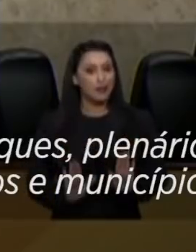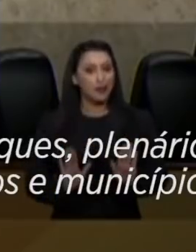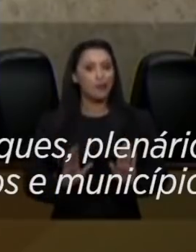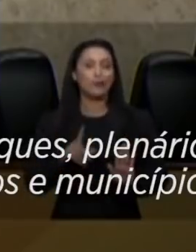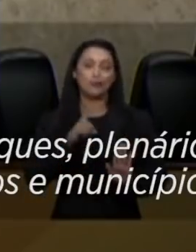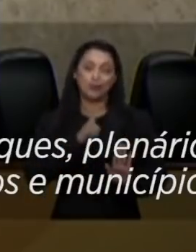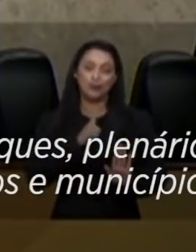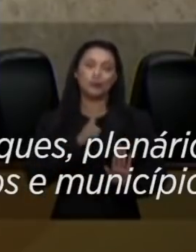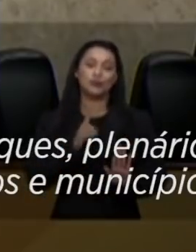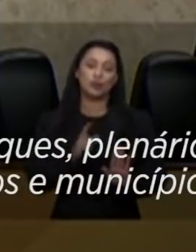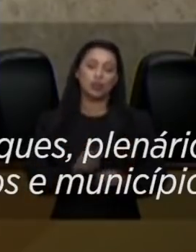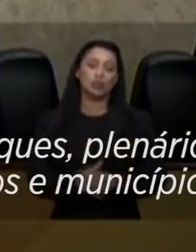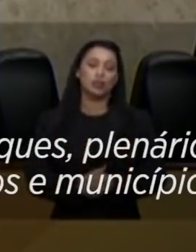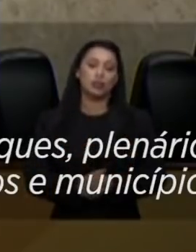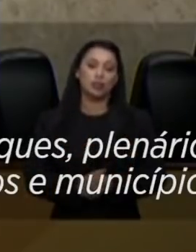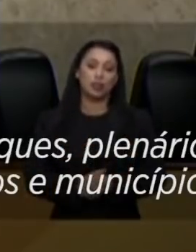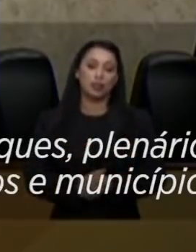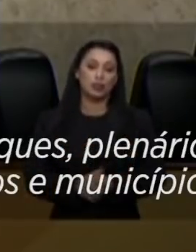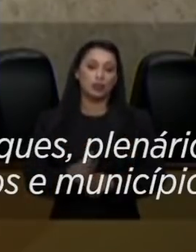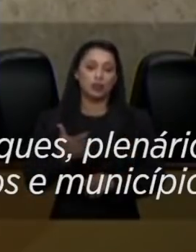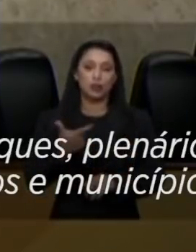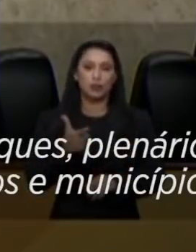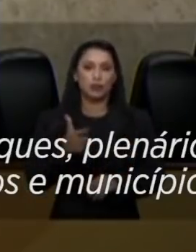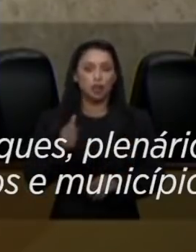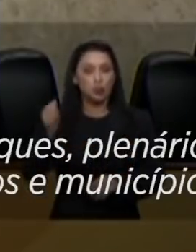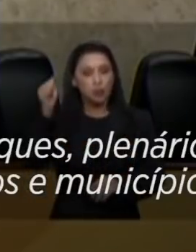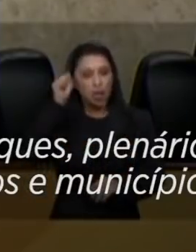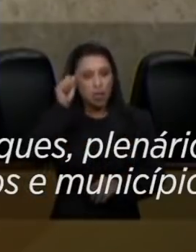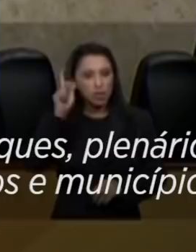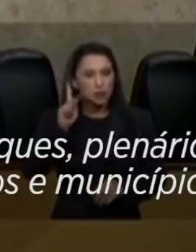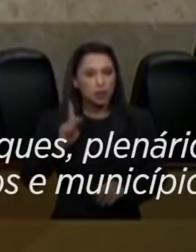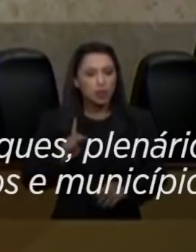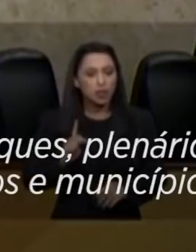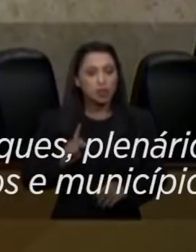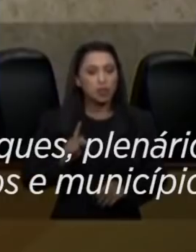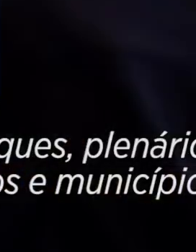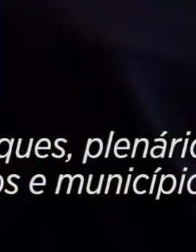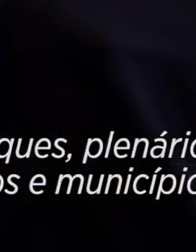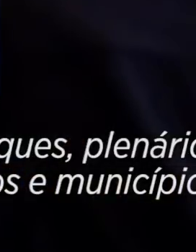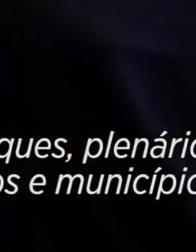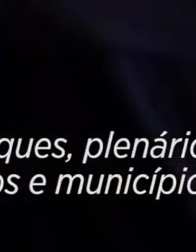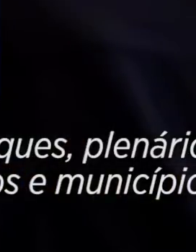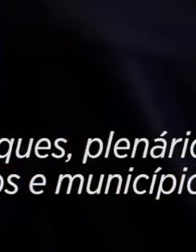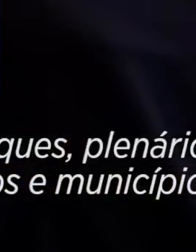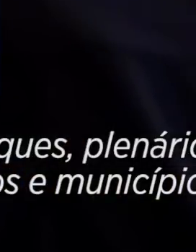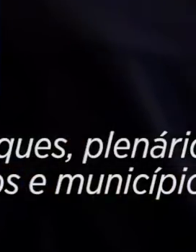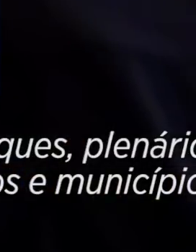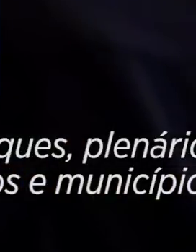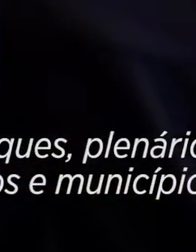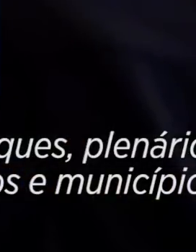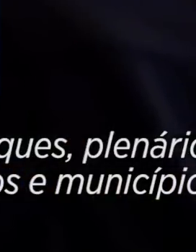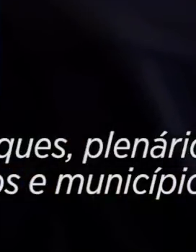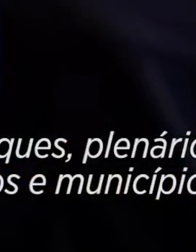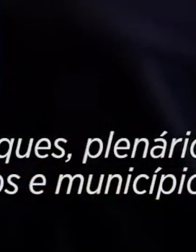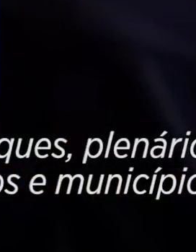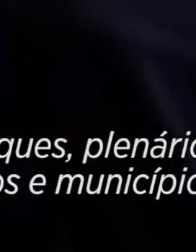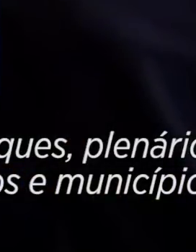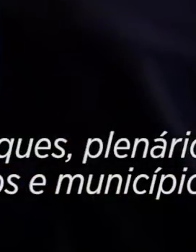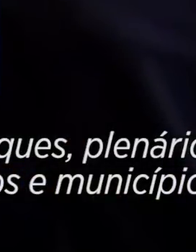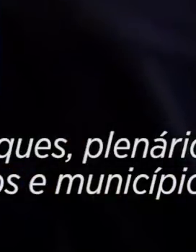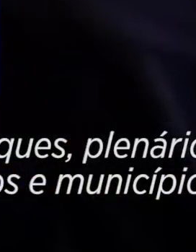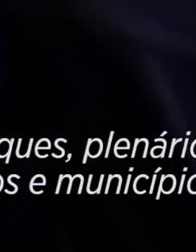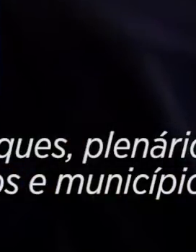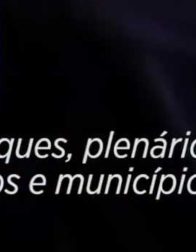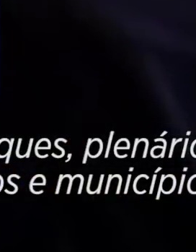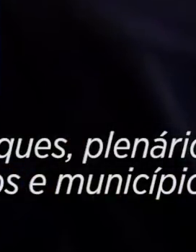ministros favoráveis à restrição criticaram o negacionismo e o governo federal e destacaram que não se trata de julgar a